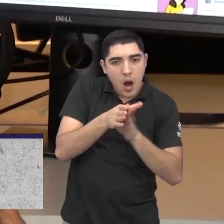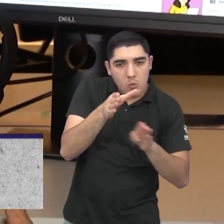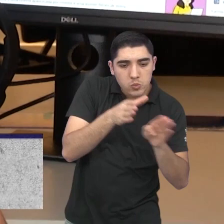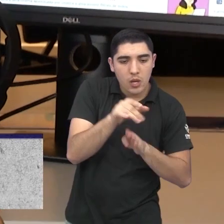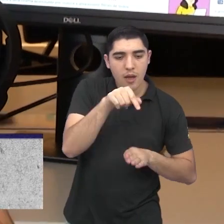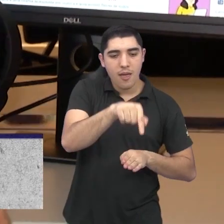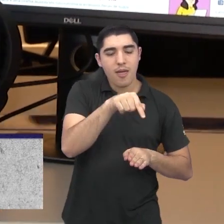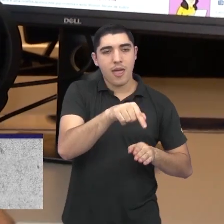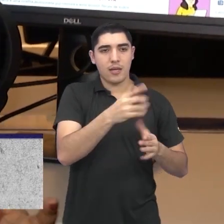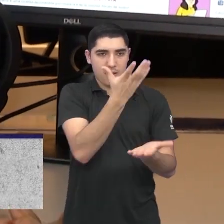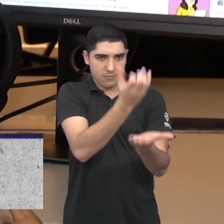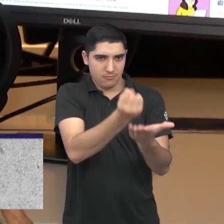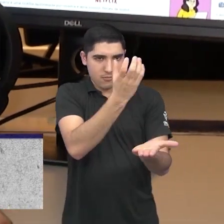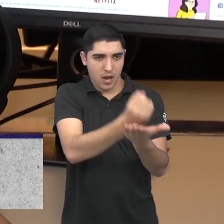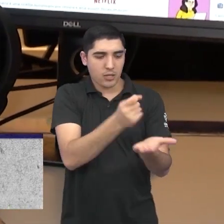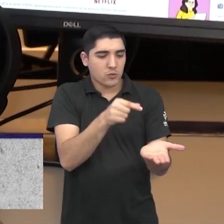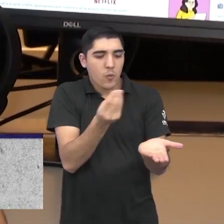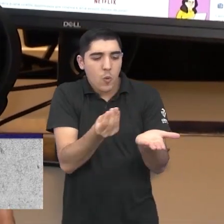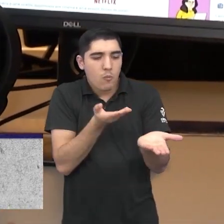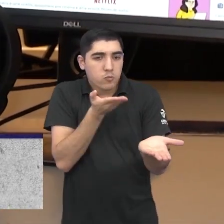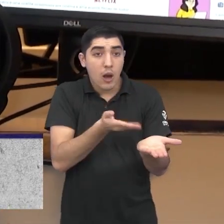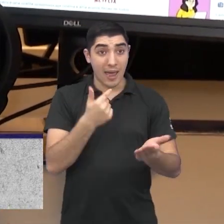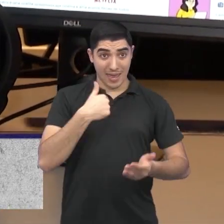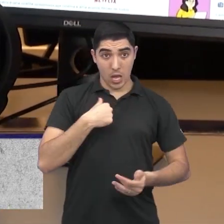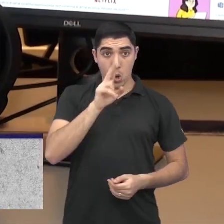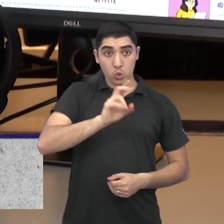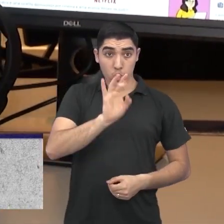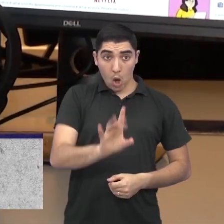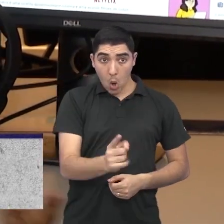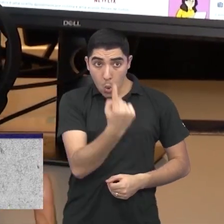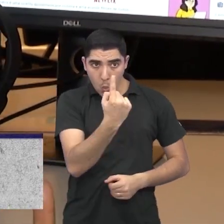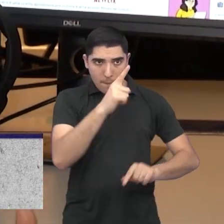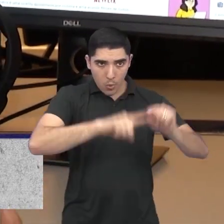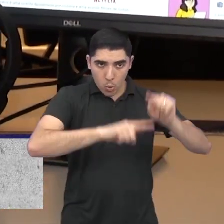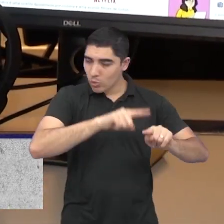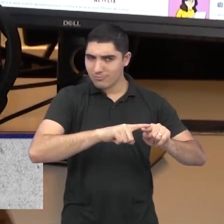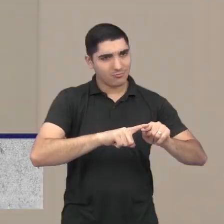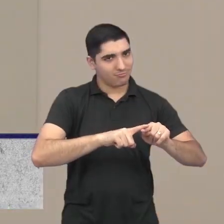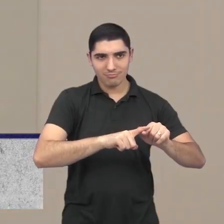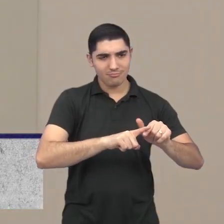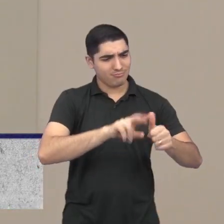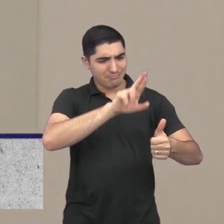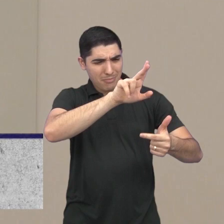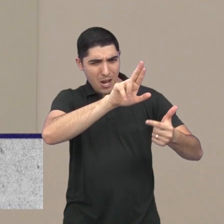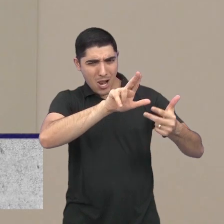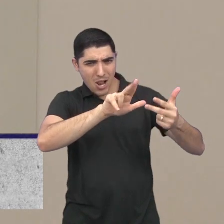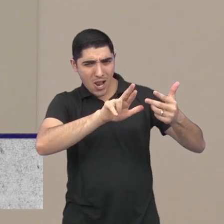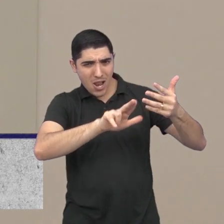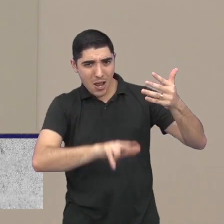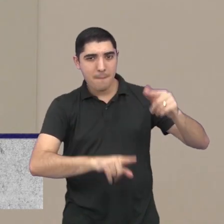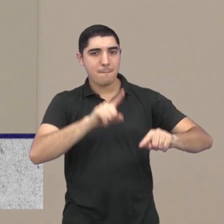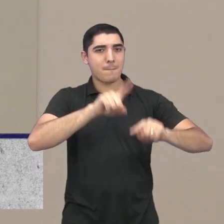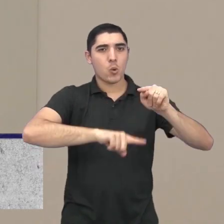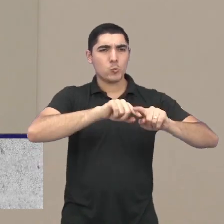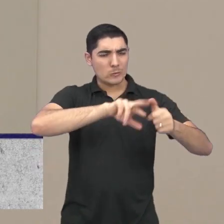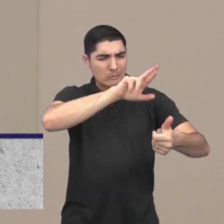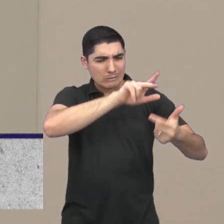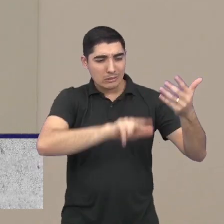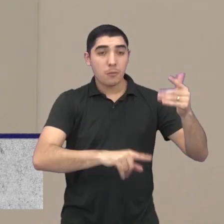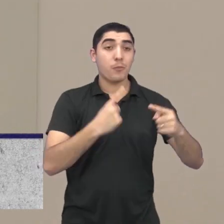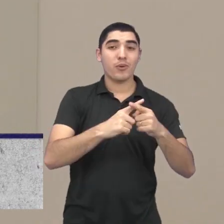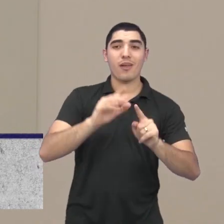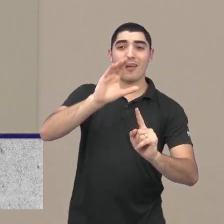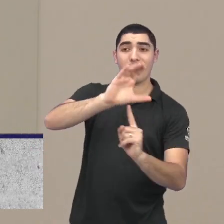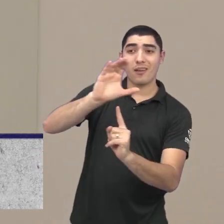não lido diretamente com um único produto. Eu preciso lidar com diversos produtos dos diversos clientes que